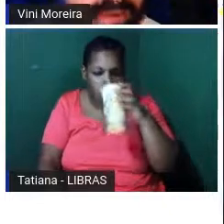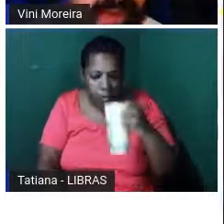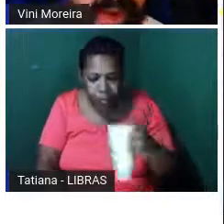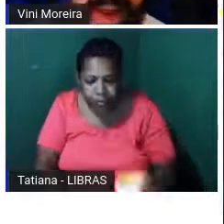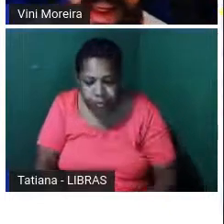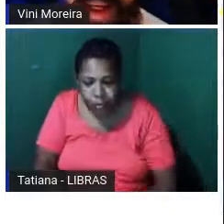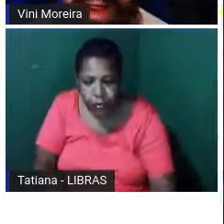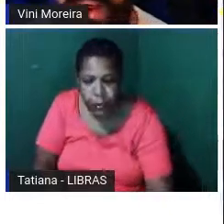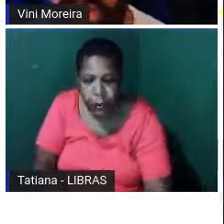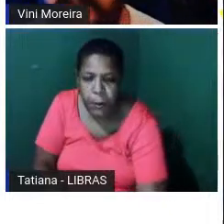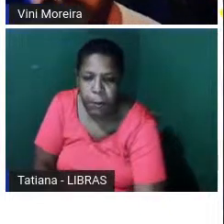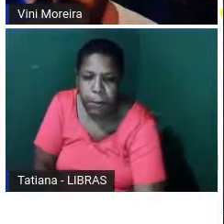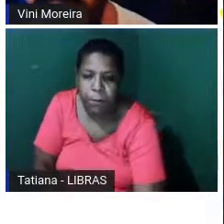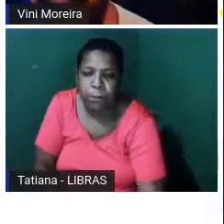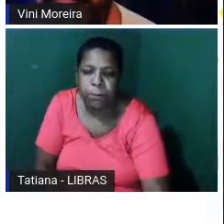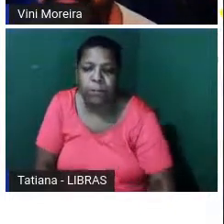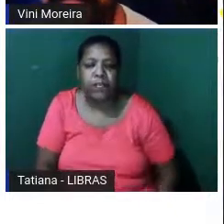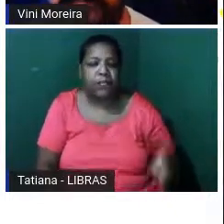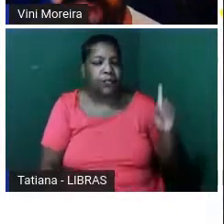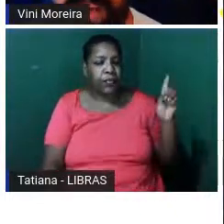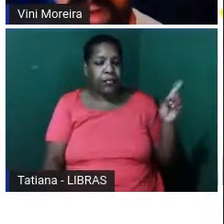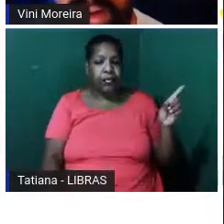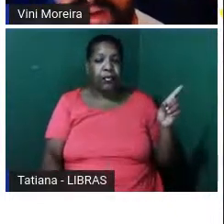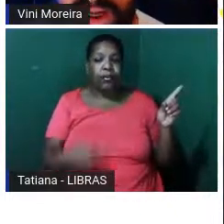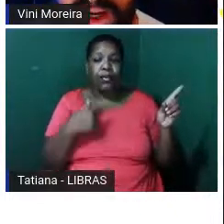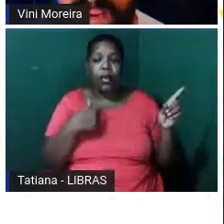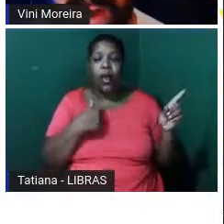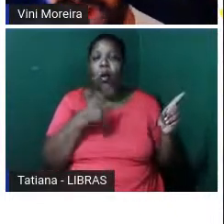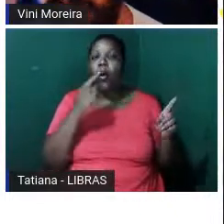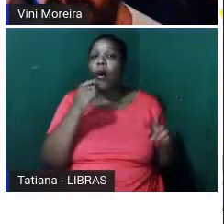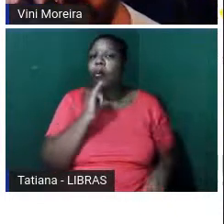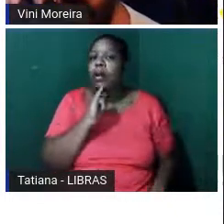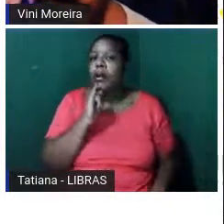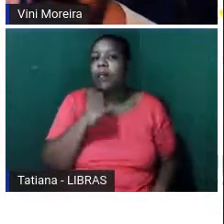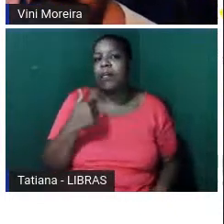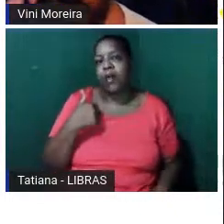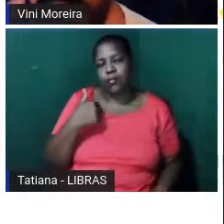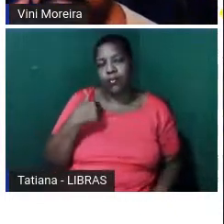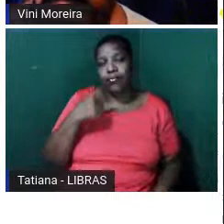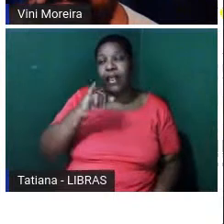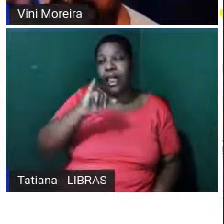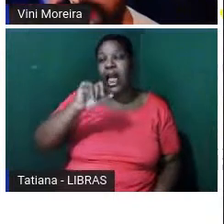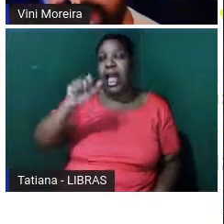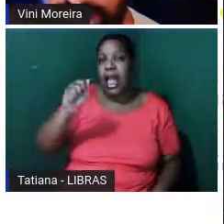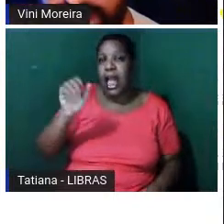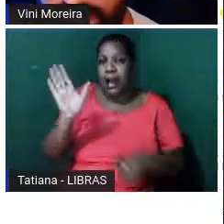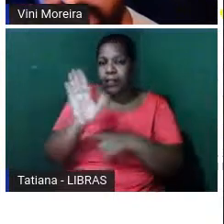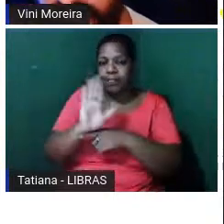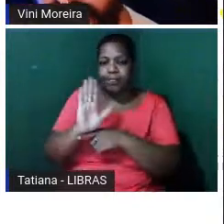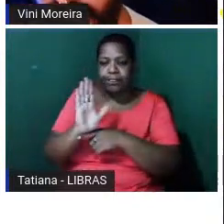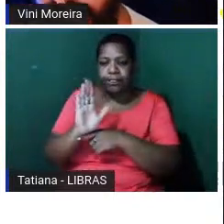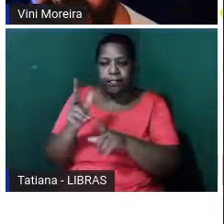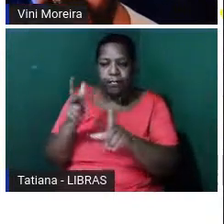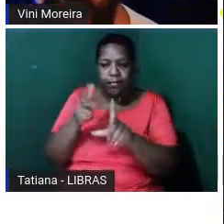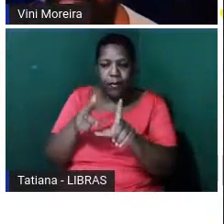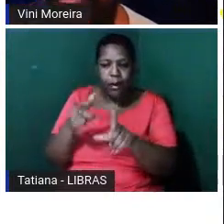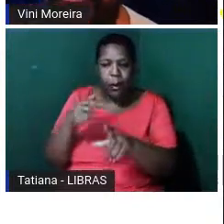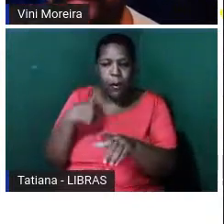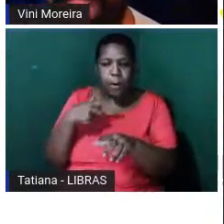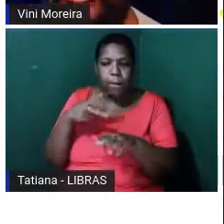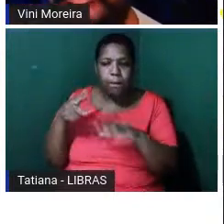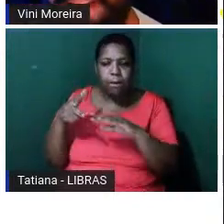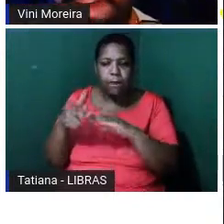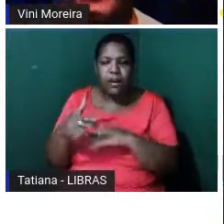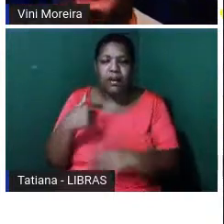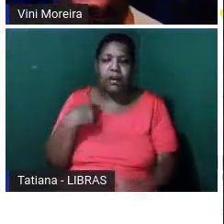Ah beleza então no corte seco é o seguinte eu ia gravar um negócio para mostrar para vocês corte